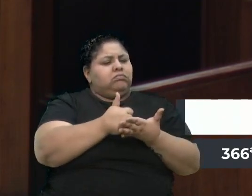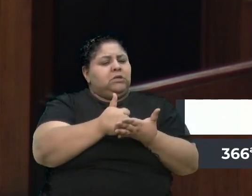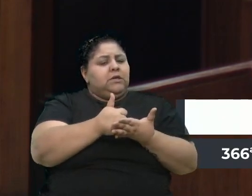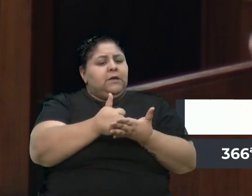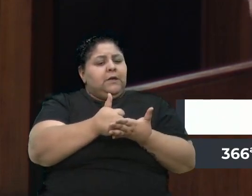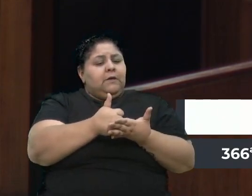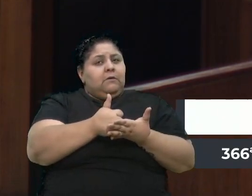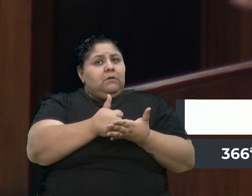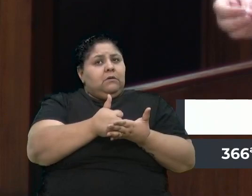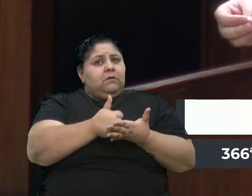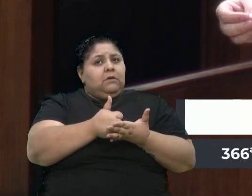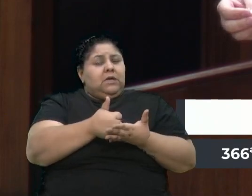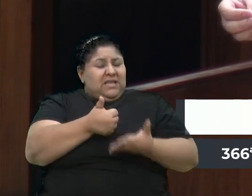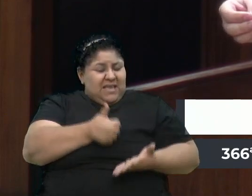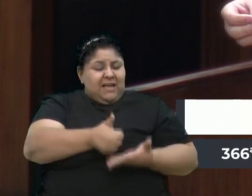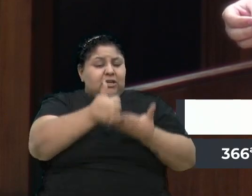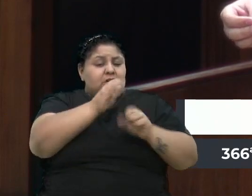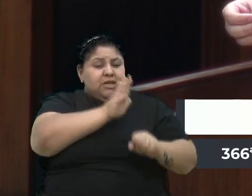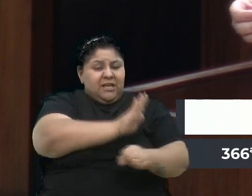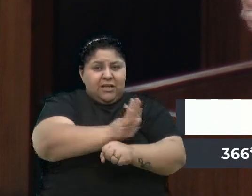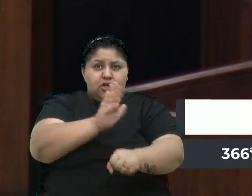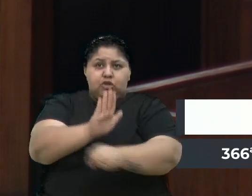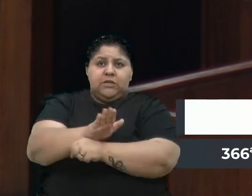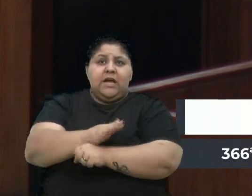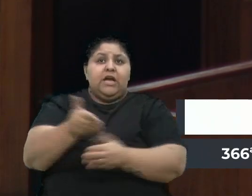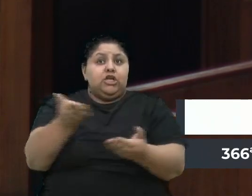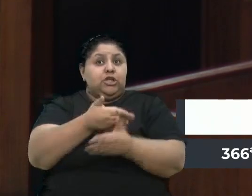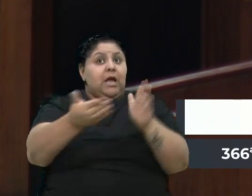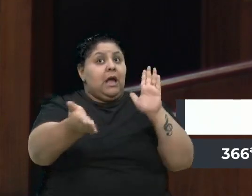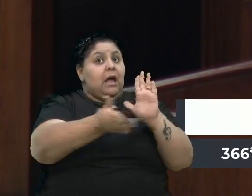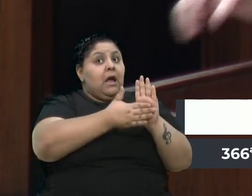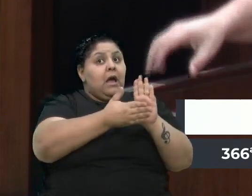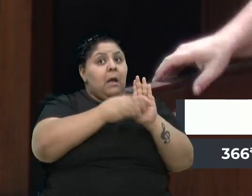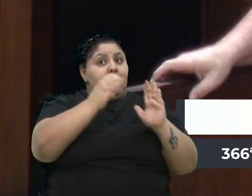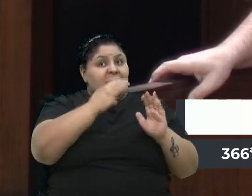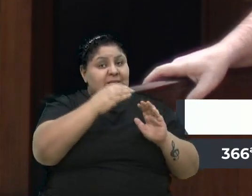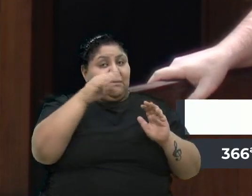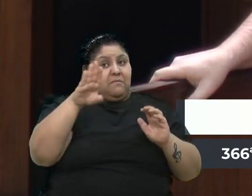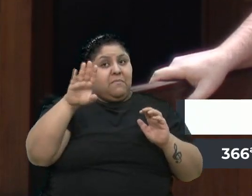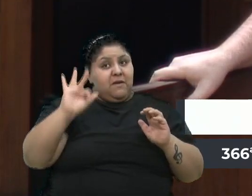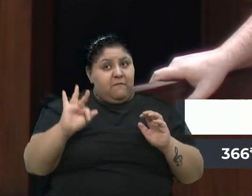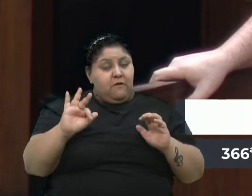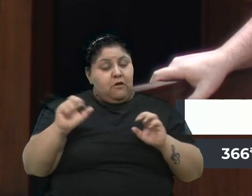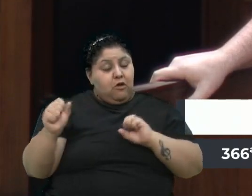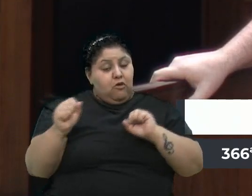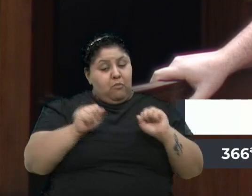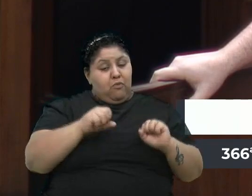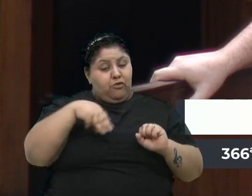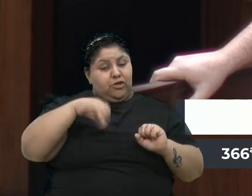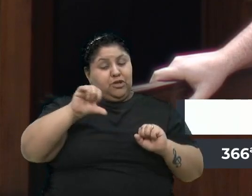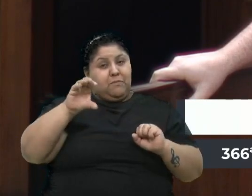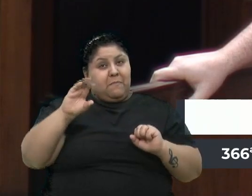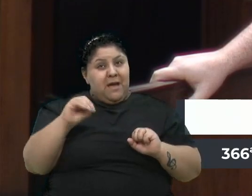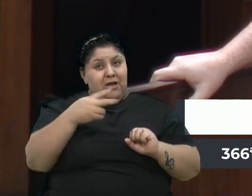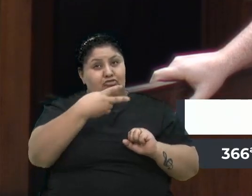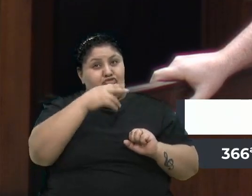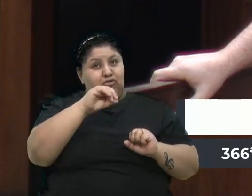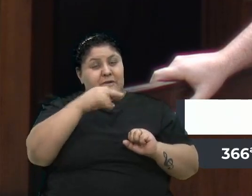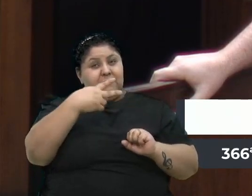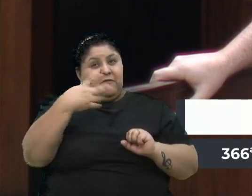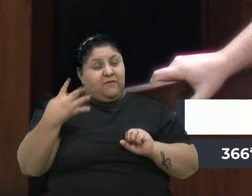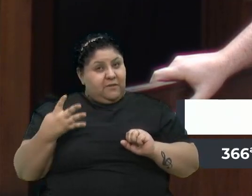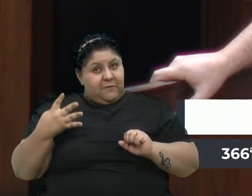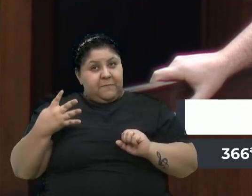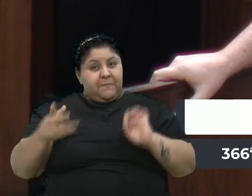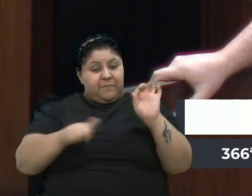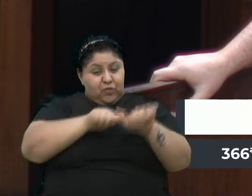de Porto Alegre, já homologada pela CBF, e que pode, aí em maio de 2024, né,